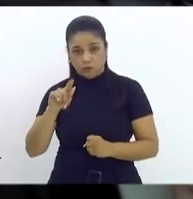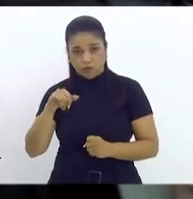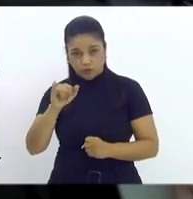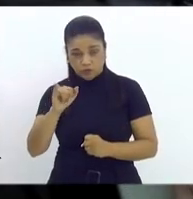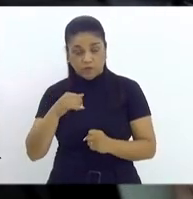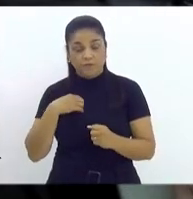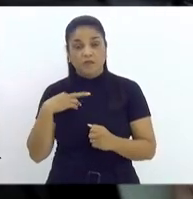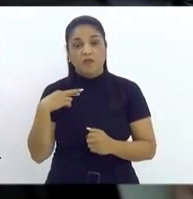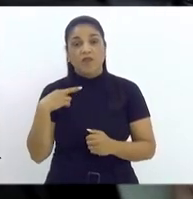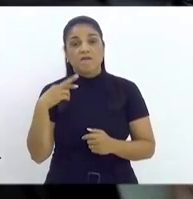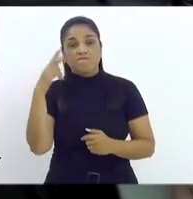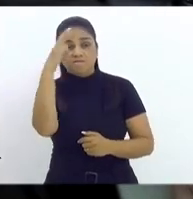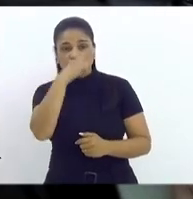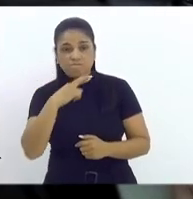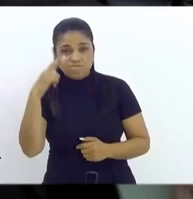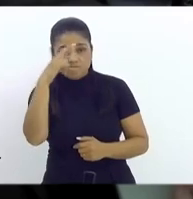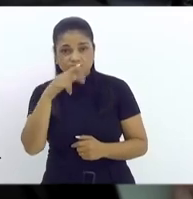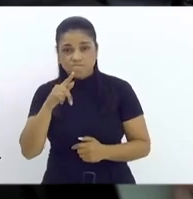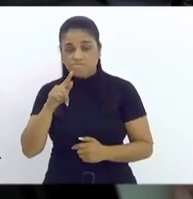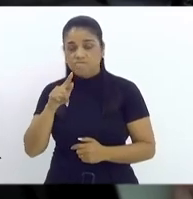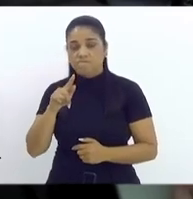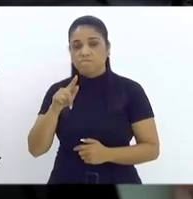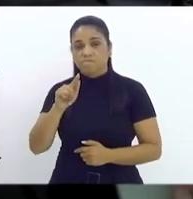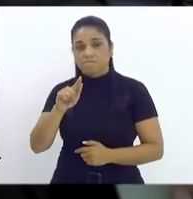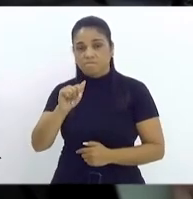gás. O que é isso?